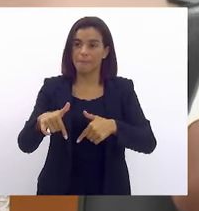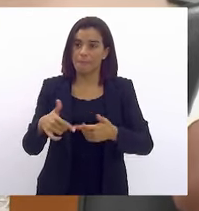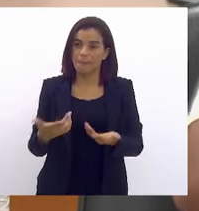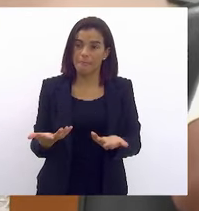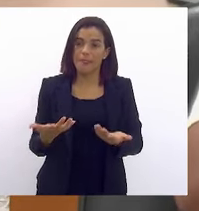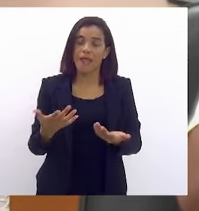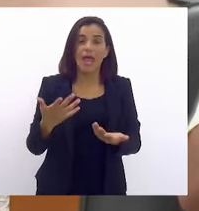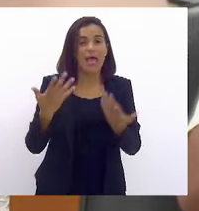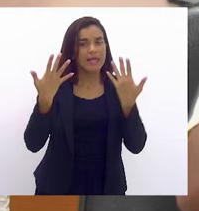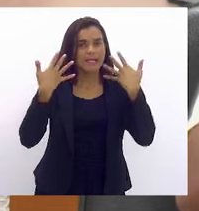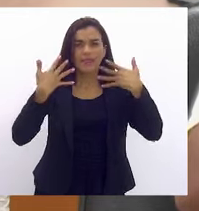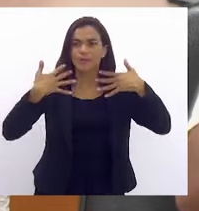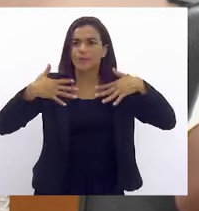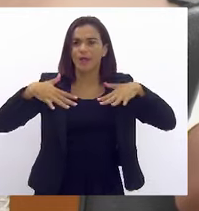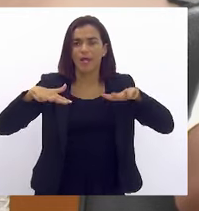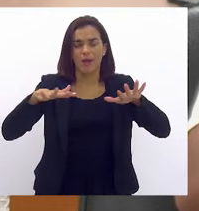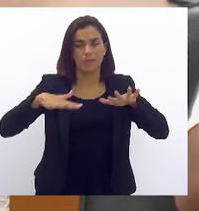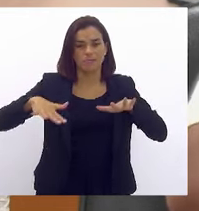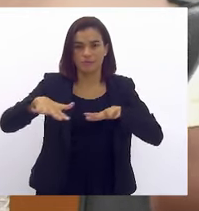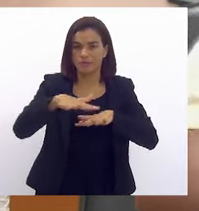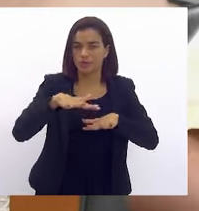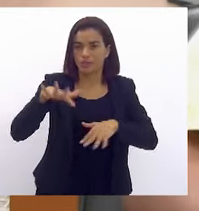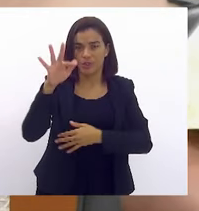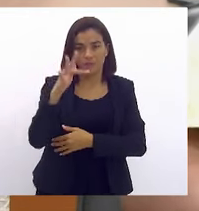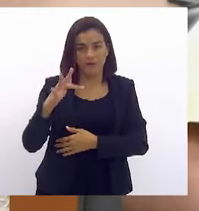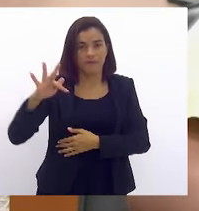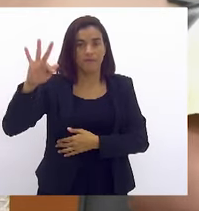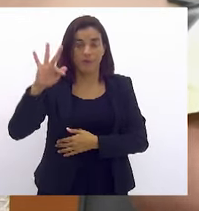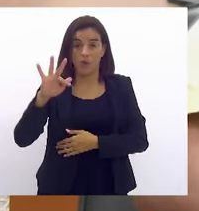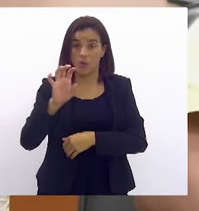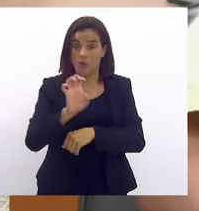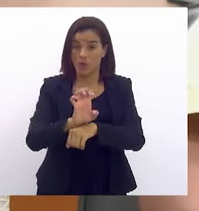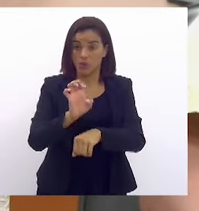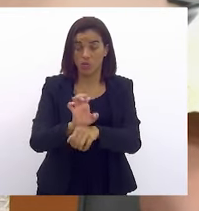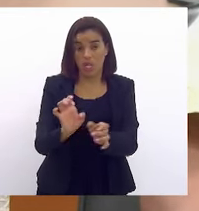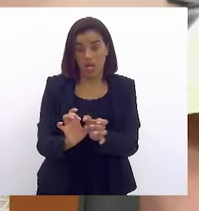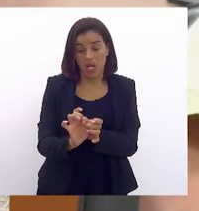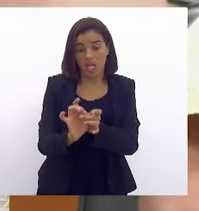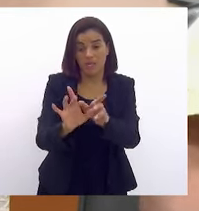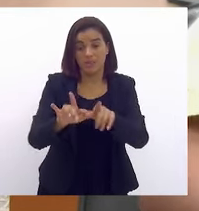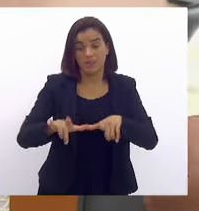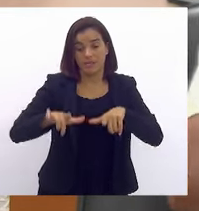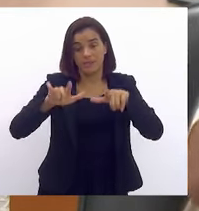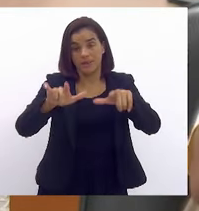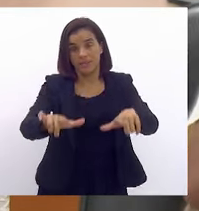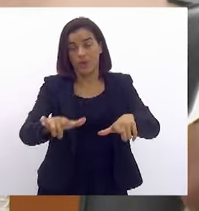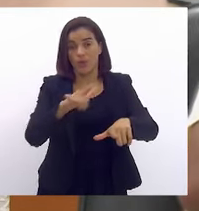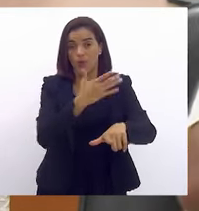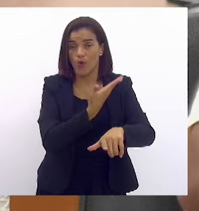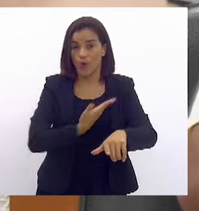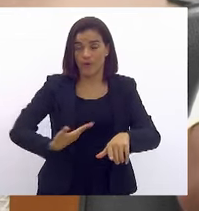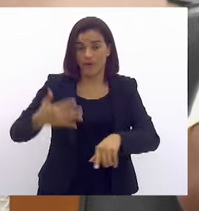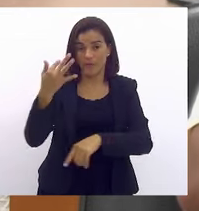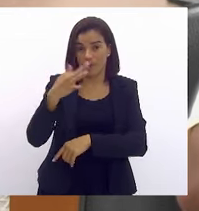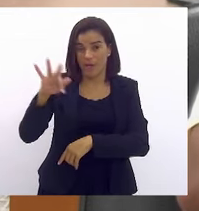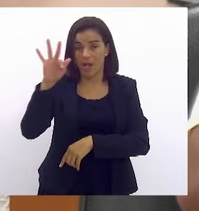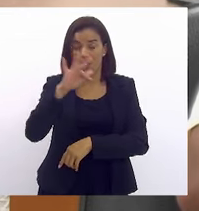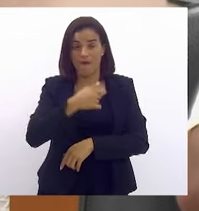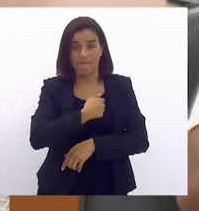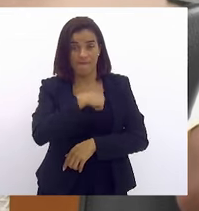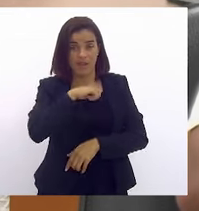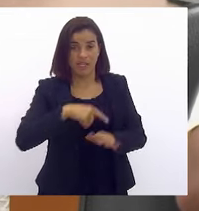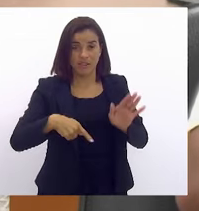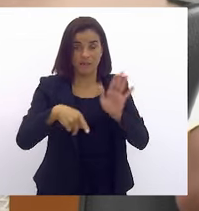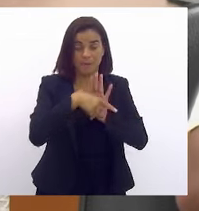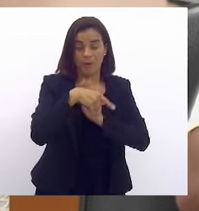que é natural no sistema federativo. O Estado licencia e fiscaliza o próprio Estado, o governo federal licencia e fiscaliza o próprio governo federal,